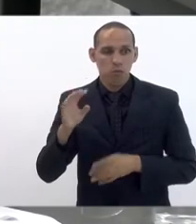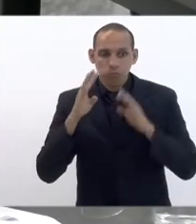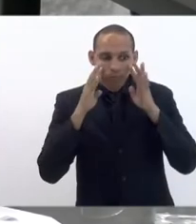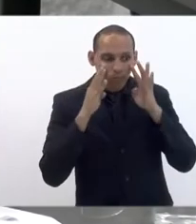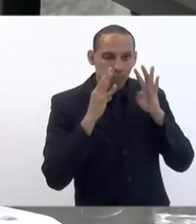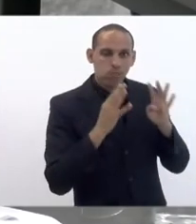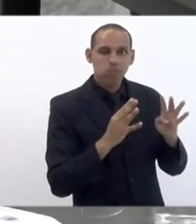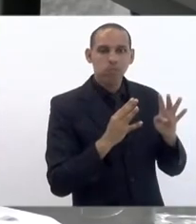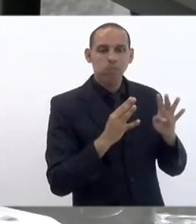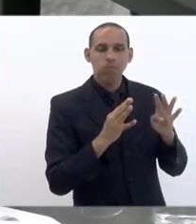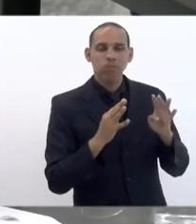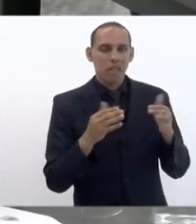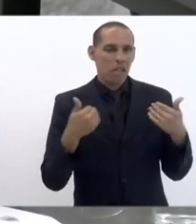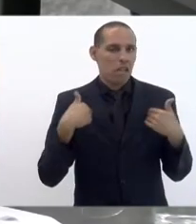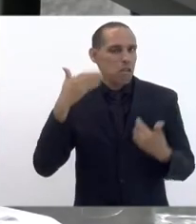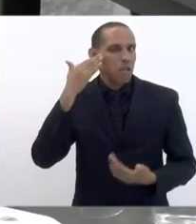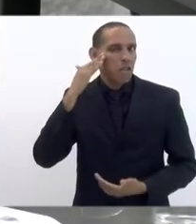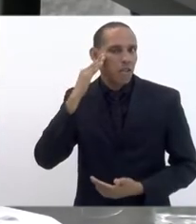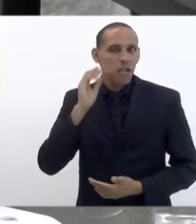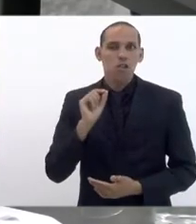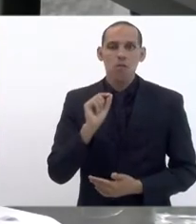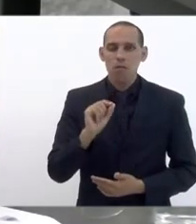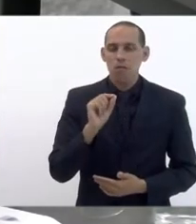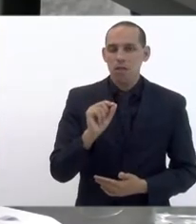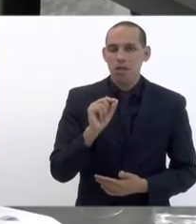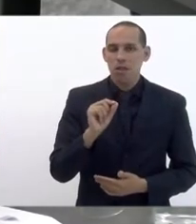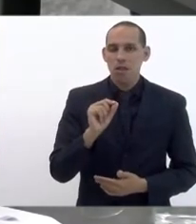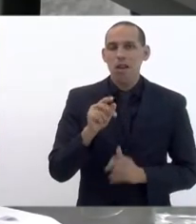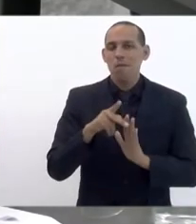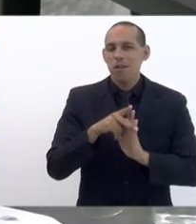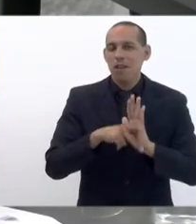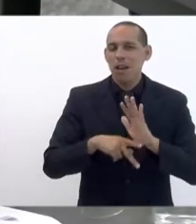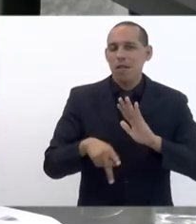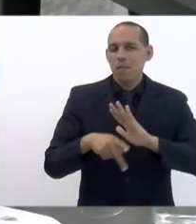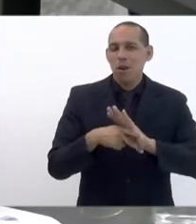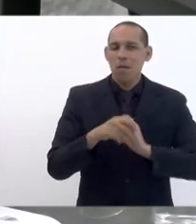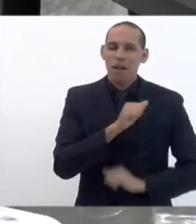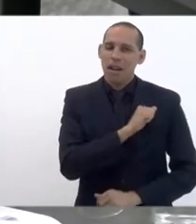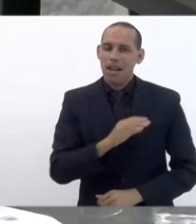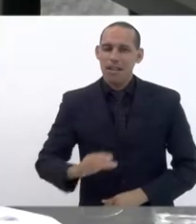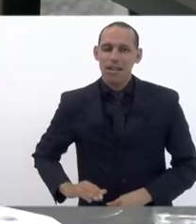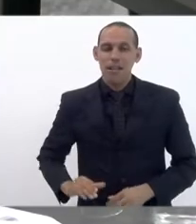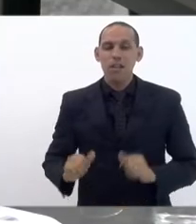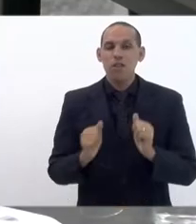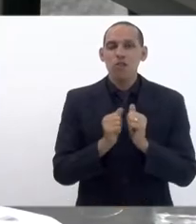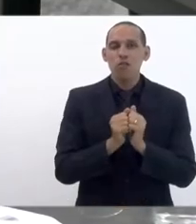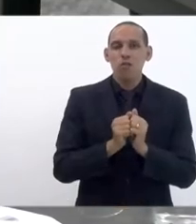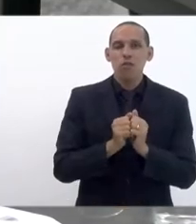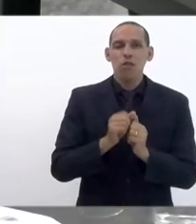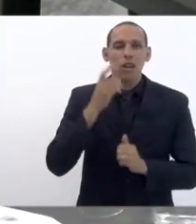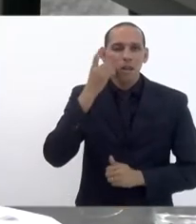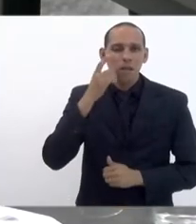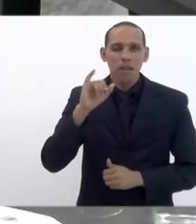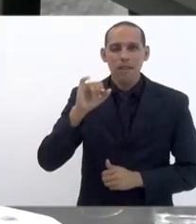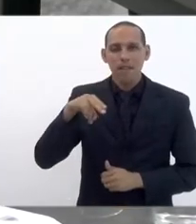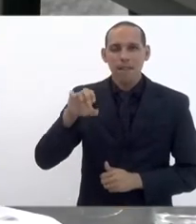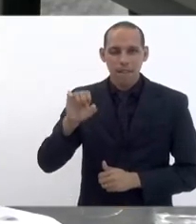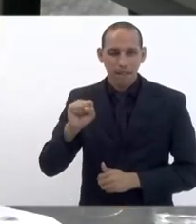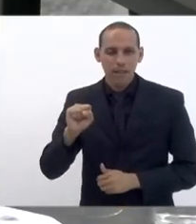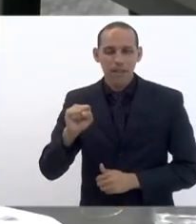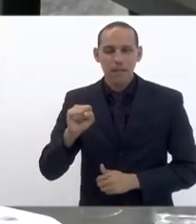entendi do projeto do presidente, da ex-deputada Inês Pandeló, era para... Deve ser uma